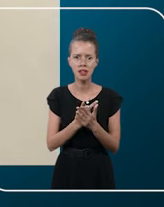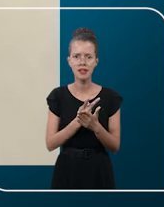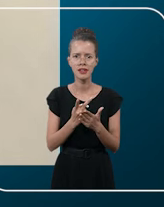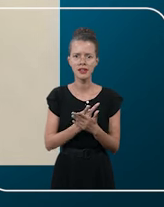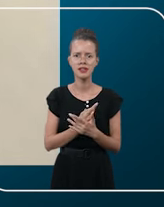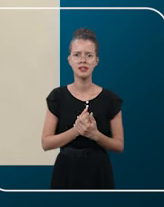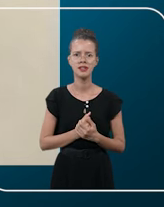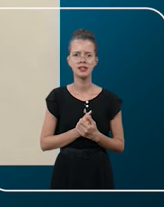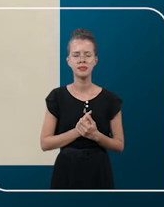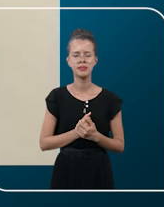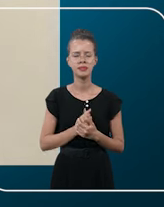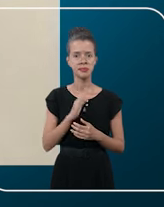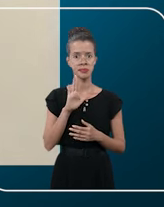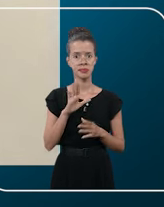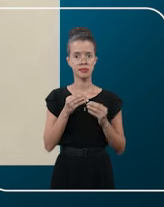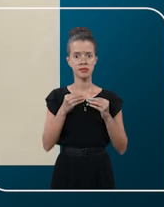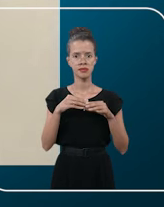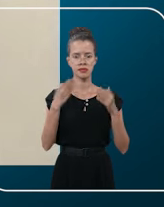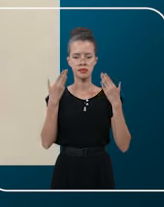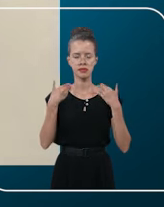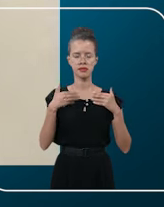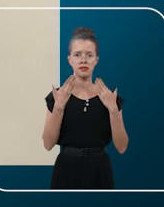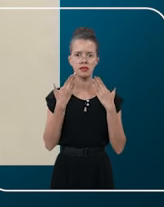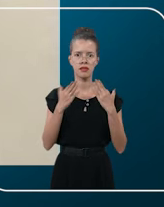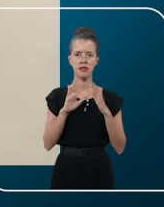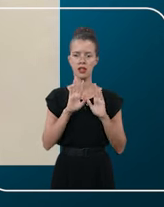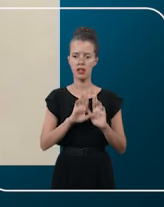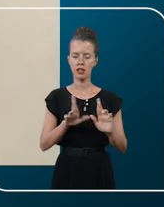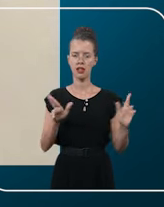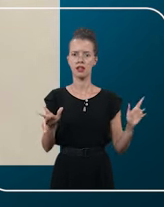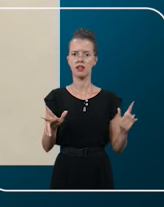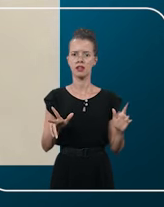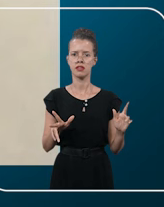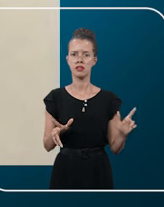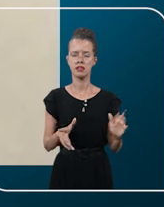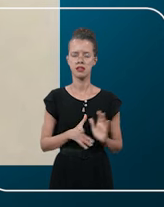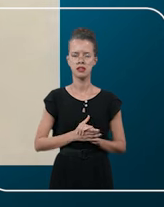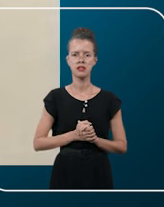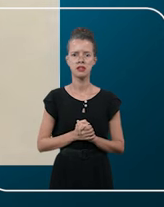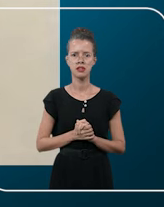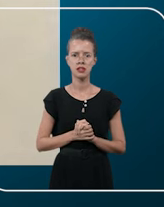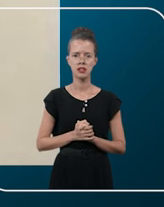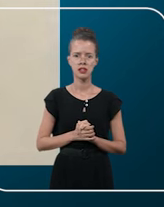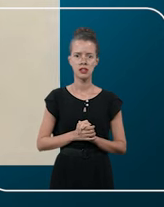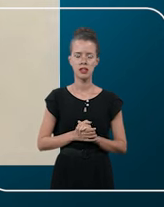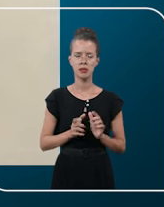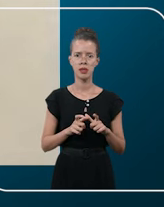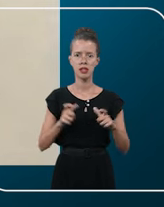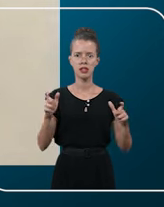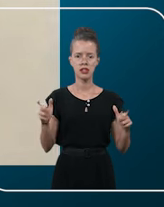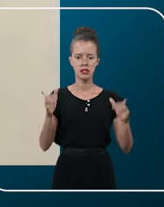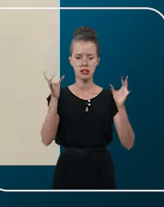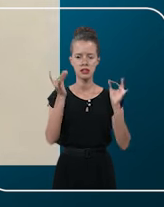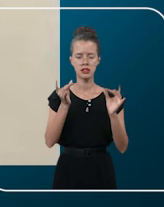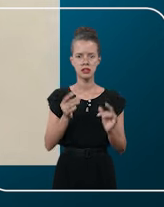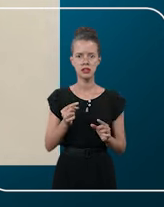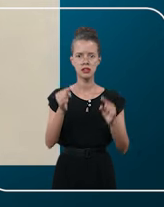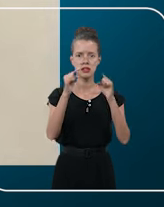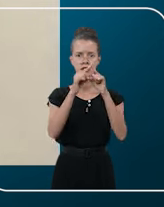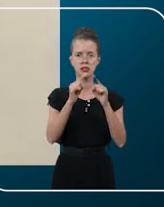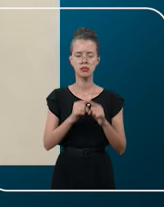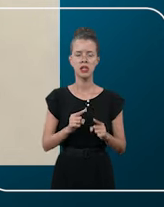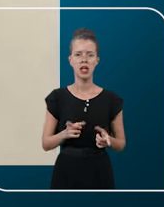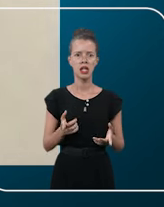dano estético é outra situação. Normalmente ele se caracteriza por uma deformação, algo que